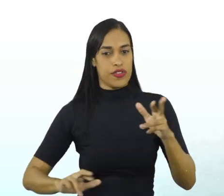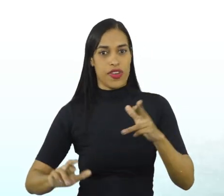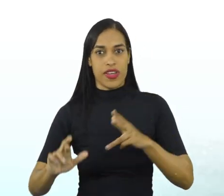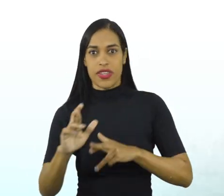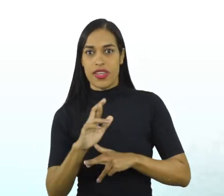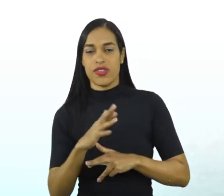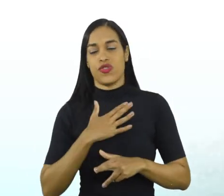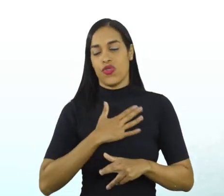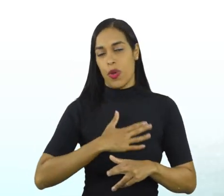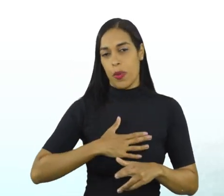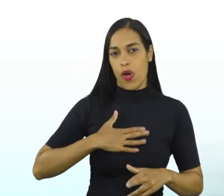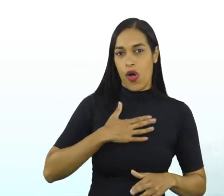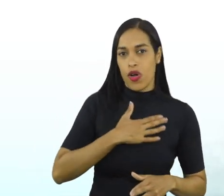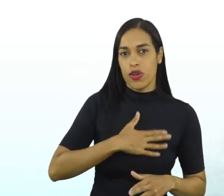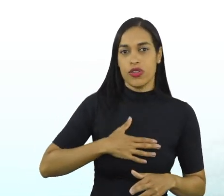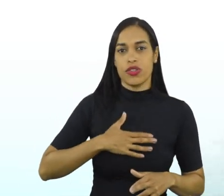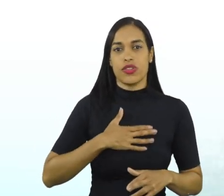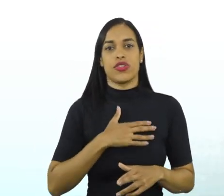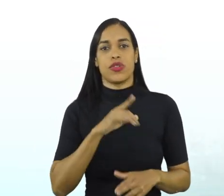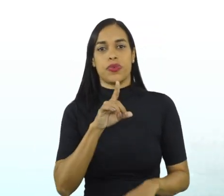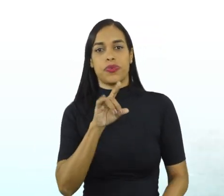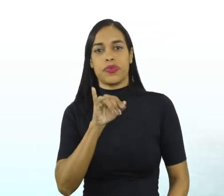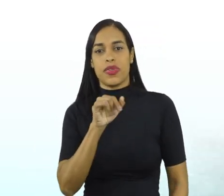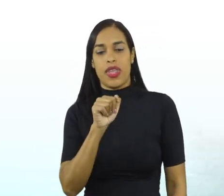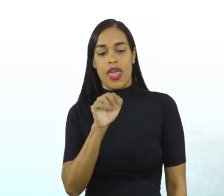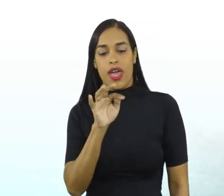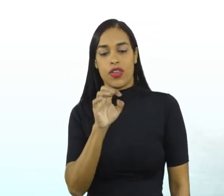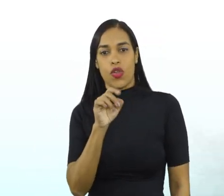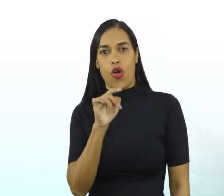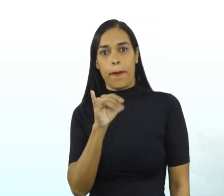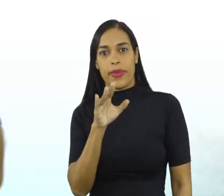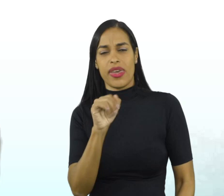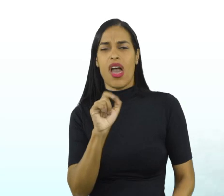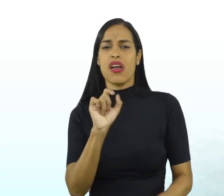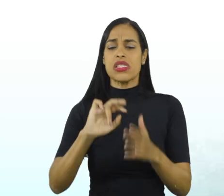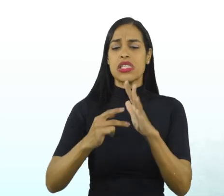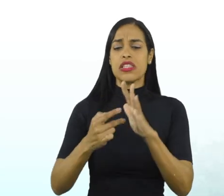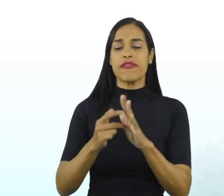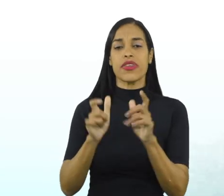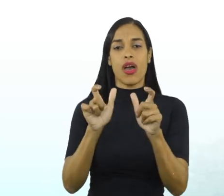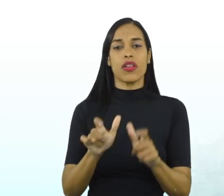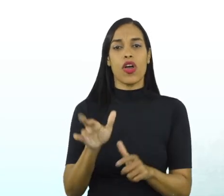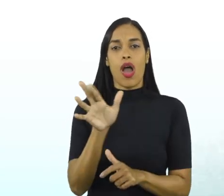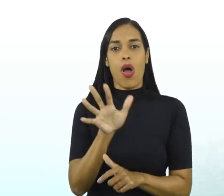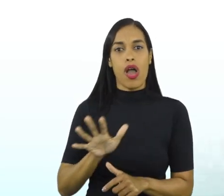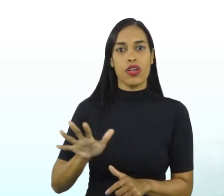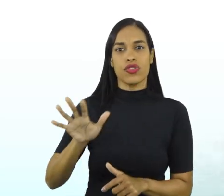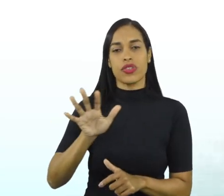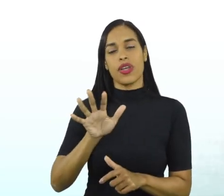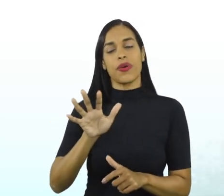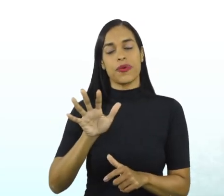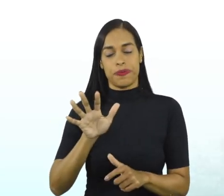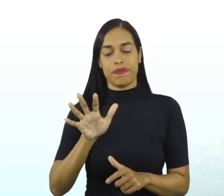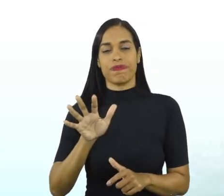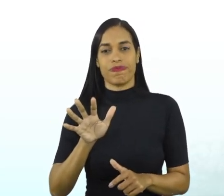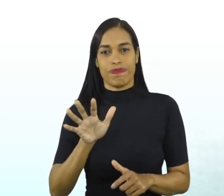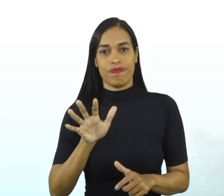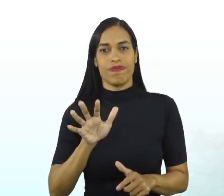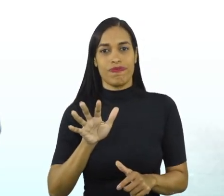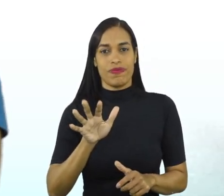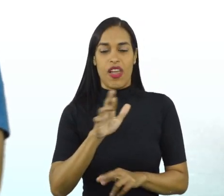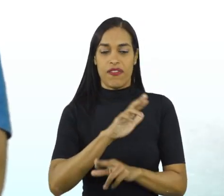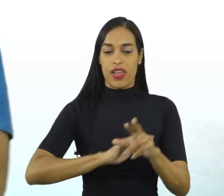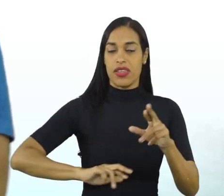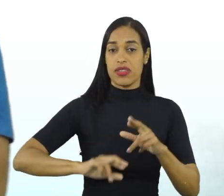eles gostam de colocar variações diatópicas, ou seja, geográficas, o regionalismo.